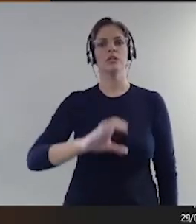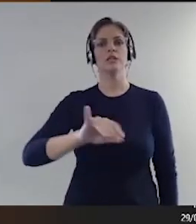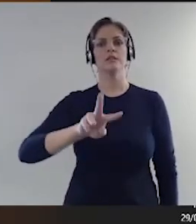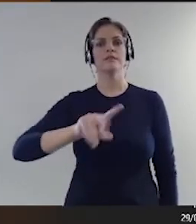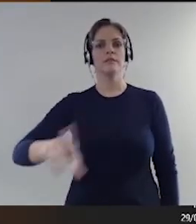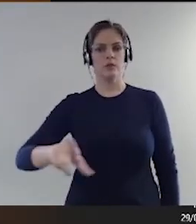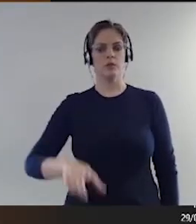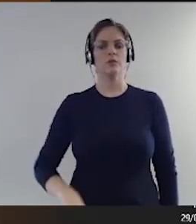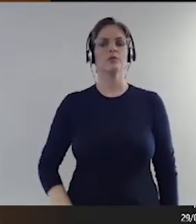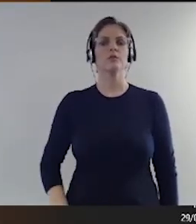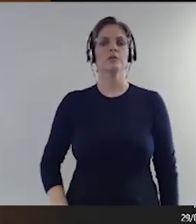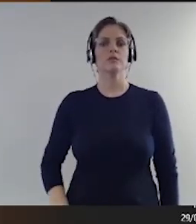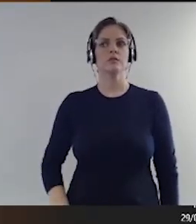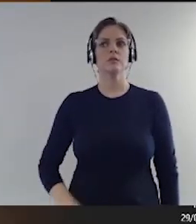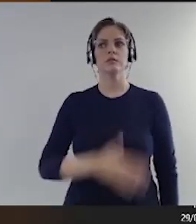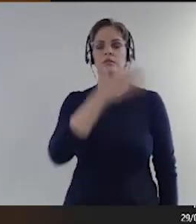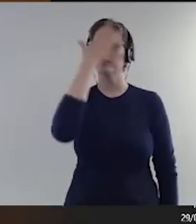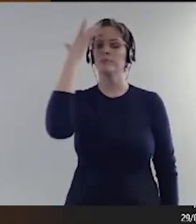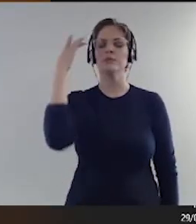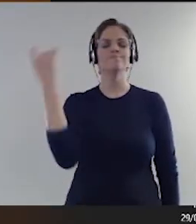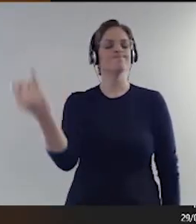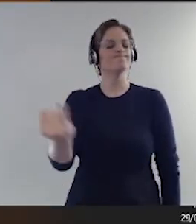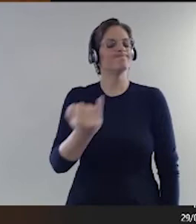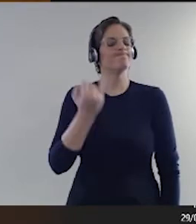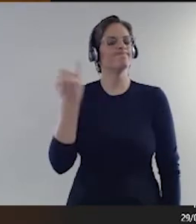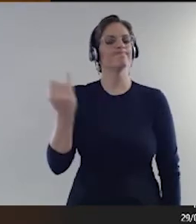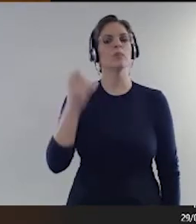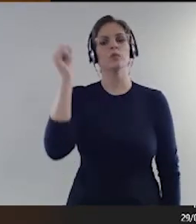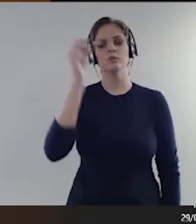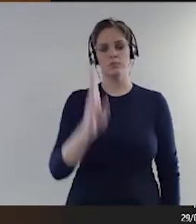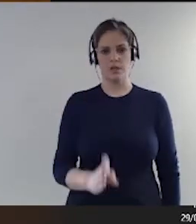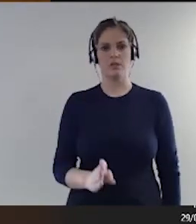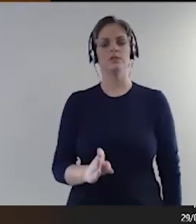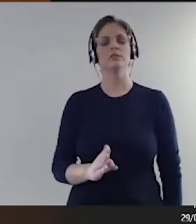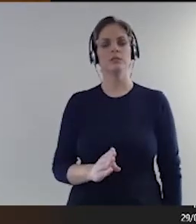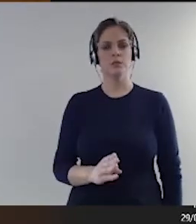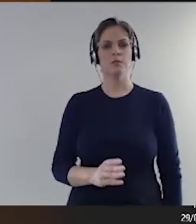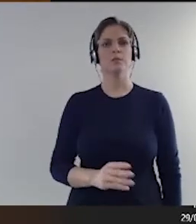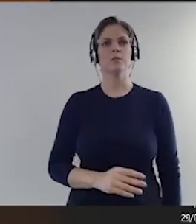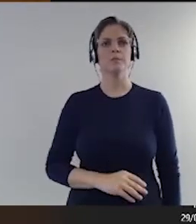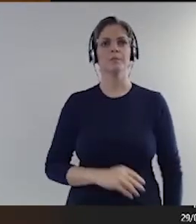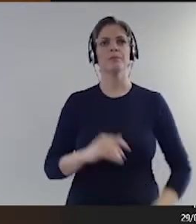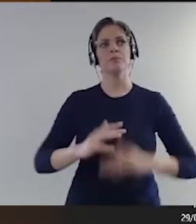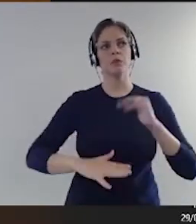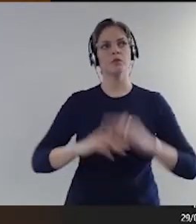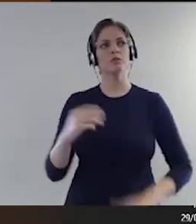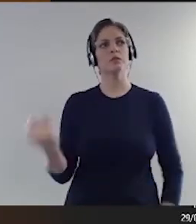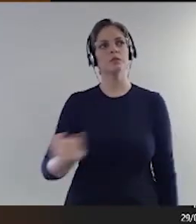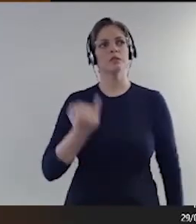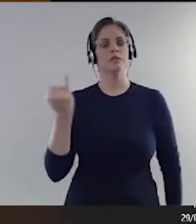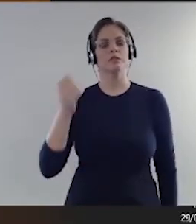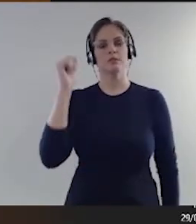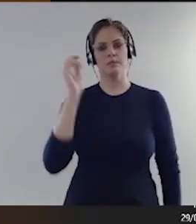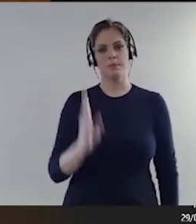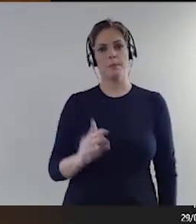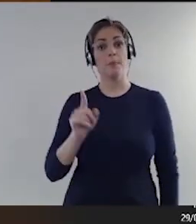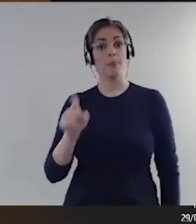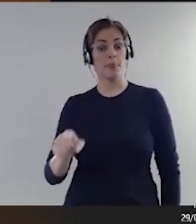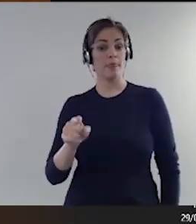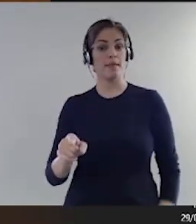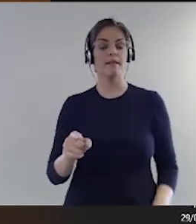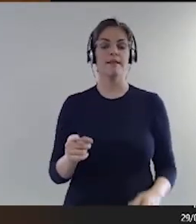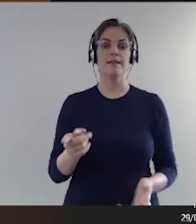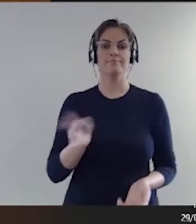Civil, um dos civilistas mais importantes do Brasil, e para além da sua técnica, um